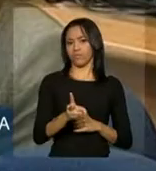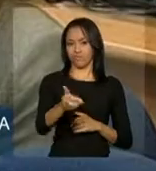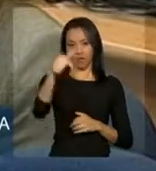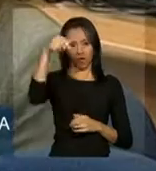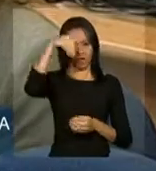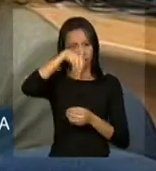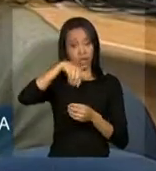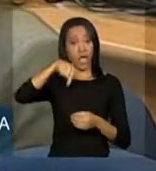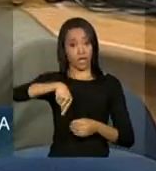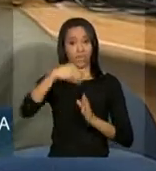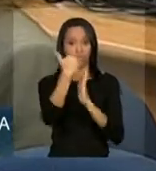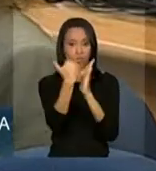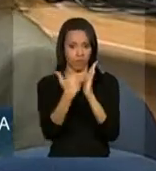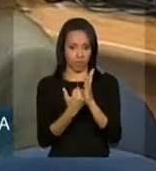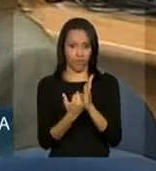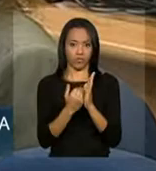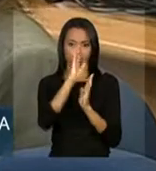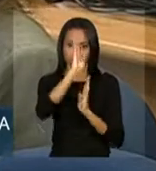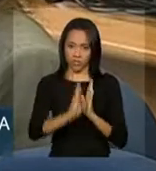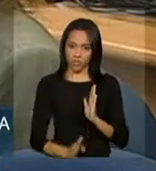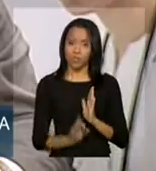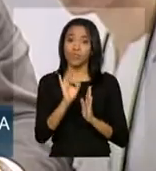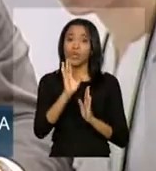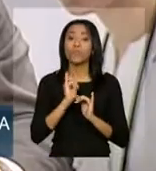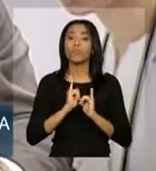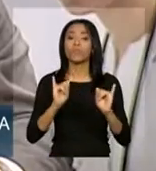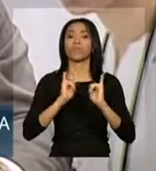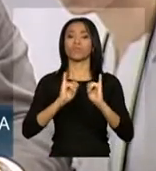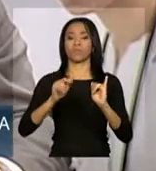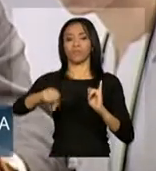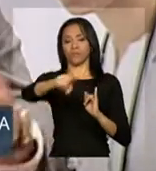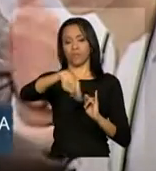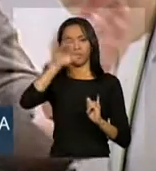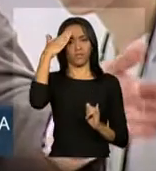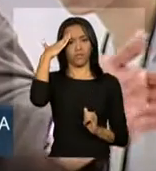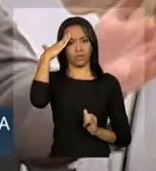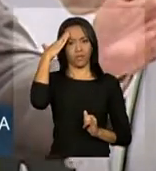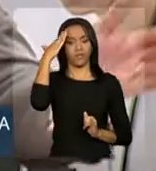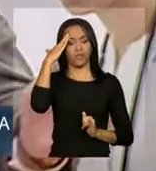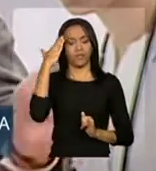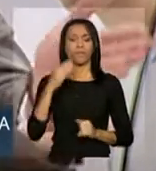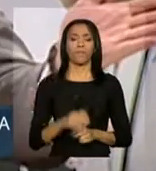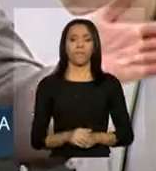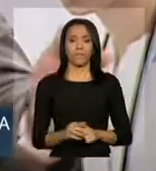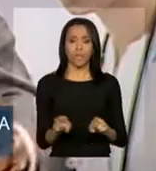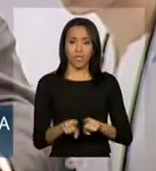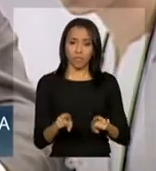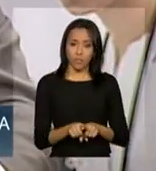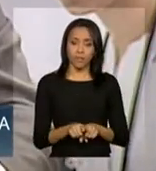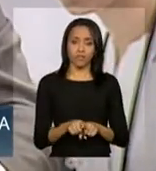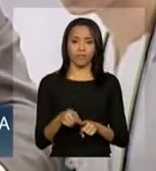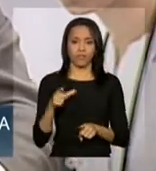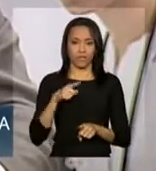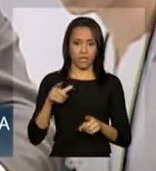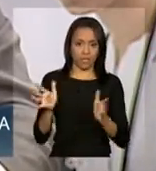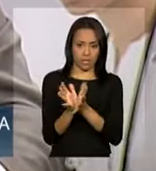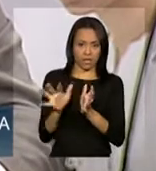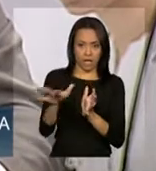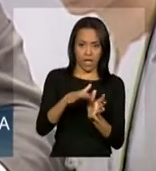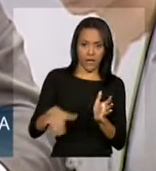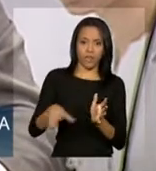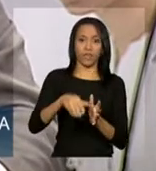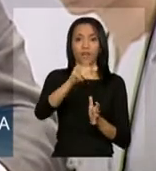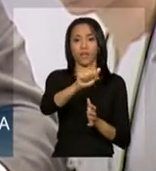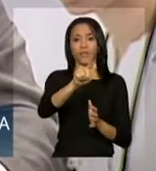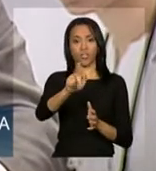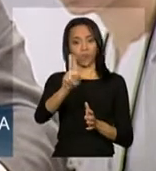programa só essa informação adicional aí também e e além de todos os recursos na Esfera judicial que a Advocacia Geral da União